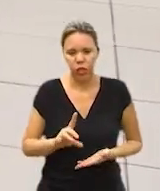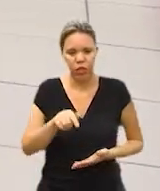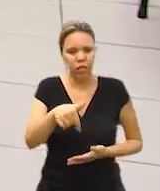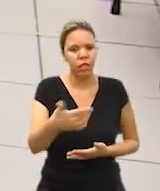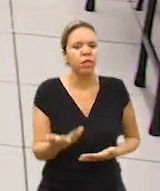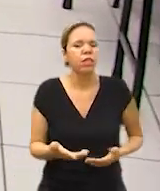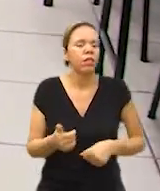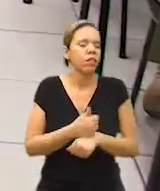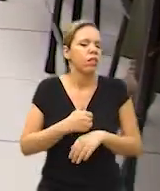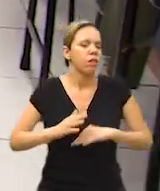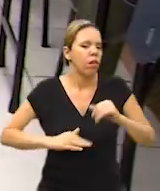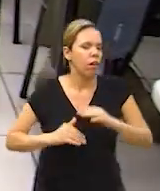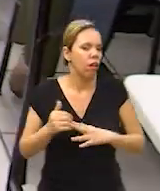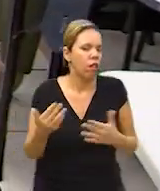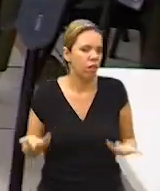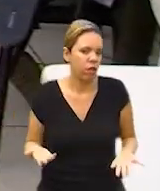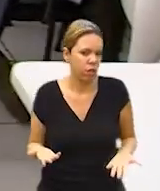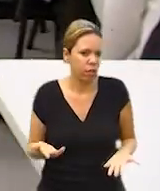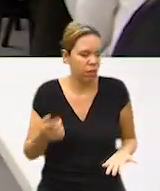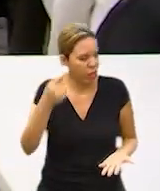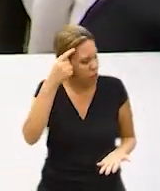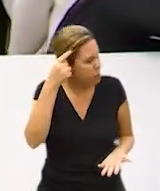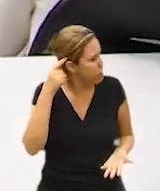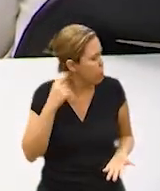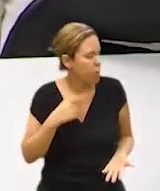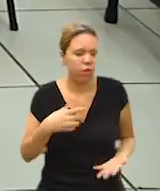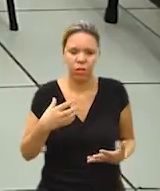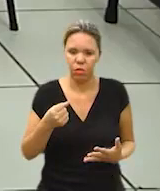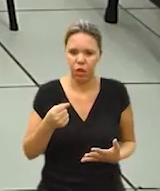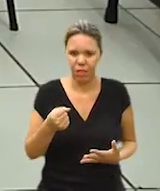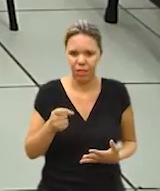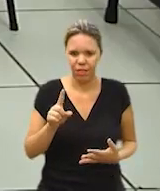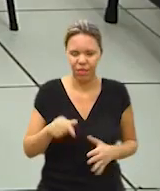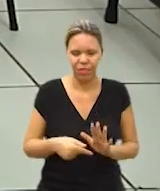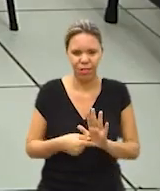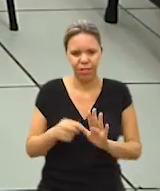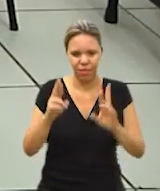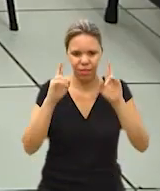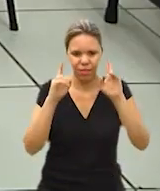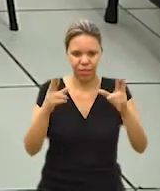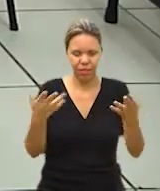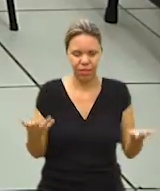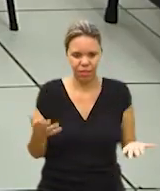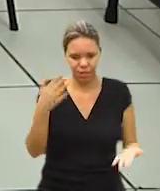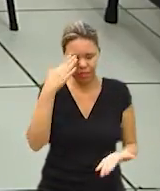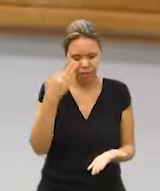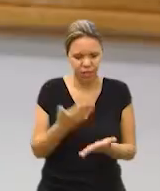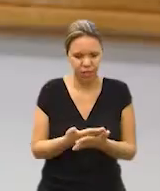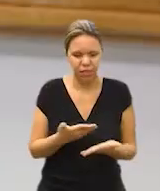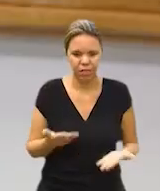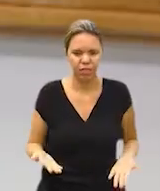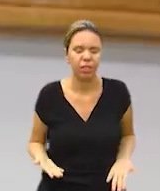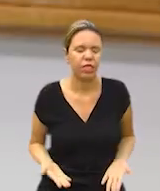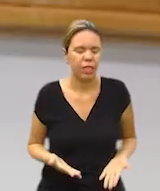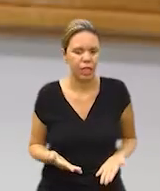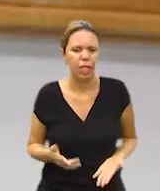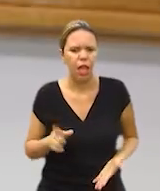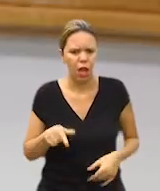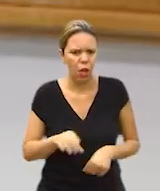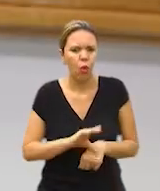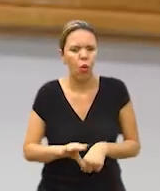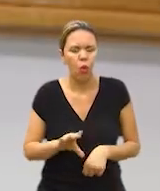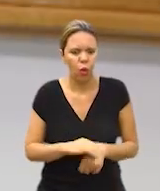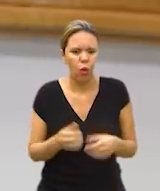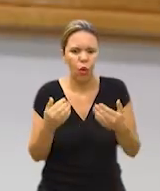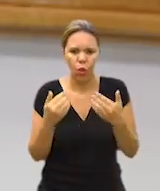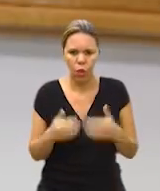depois, na profissão, os cabelos brancos trazem aí essa são ideia vantajosos, de... São, né, vantajosos. Então, é um curso